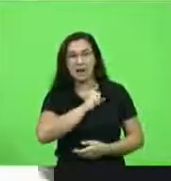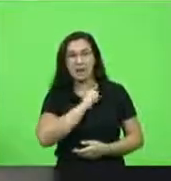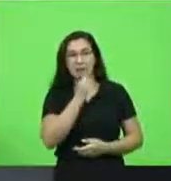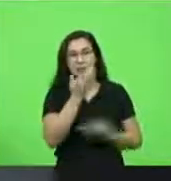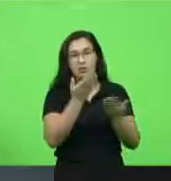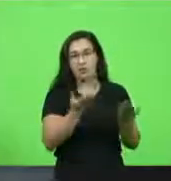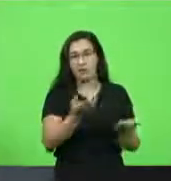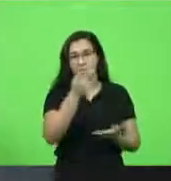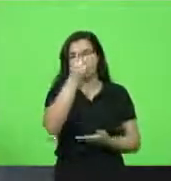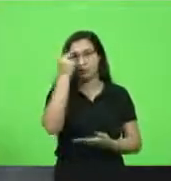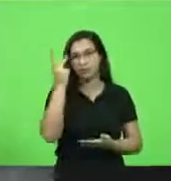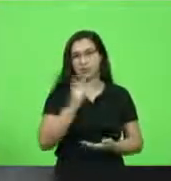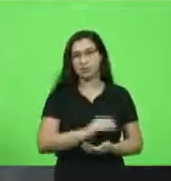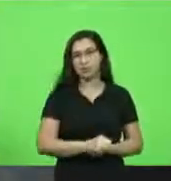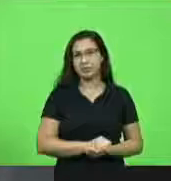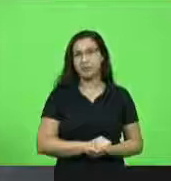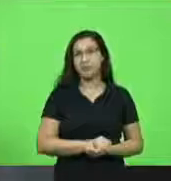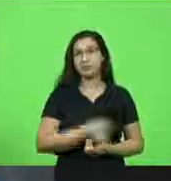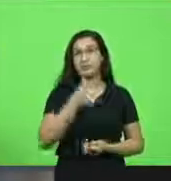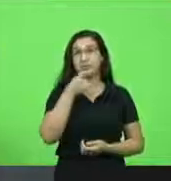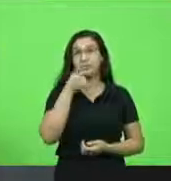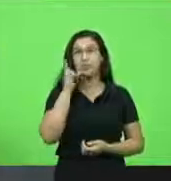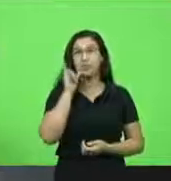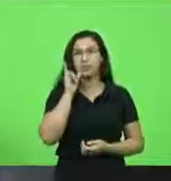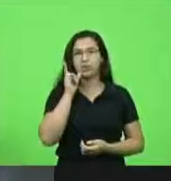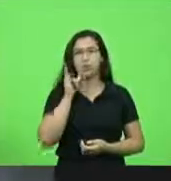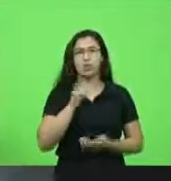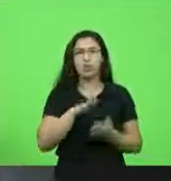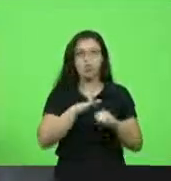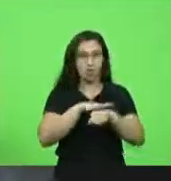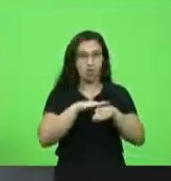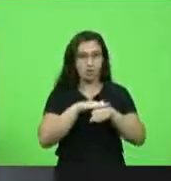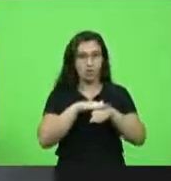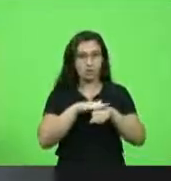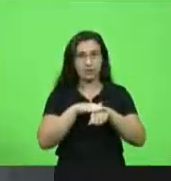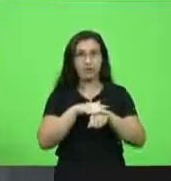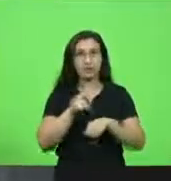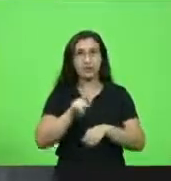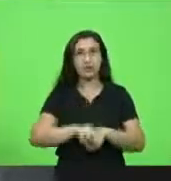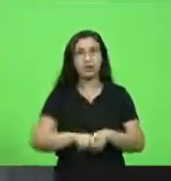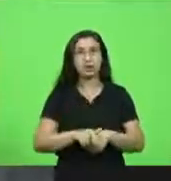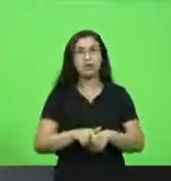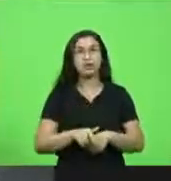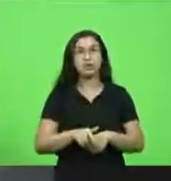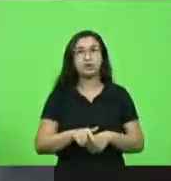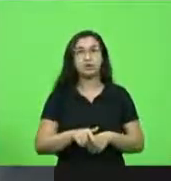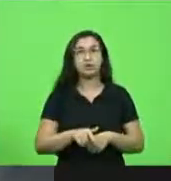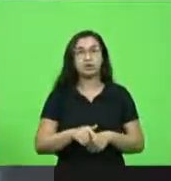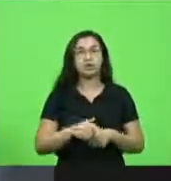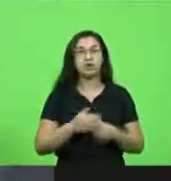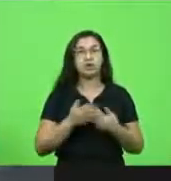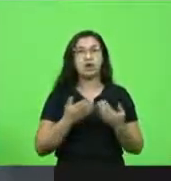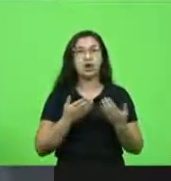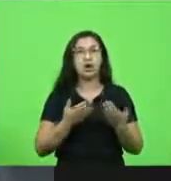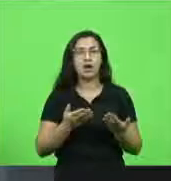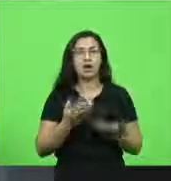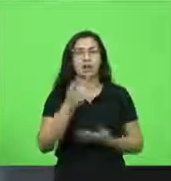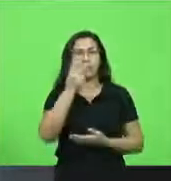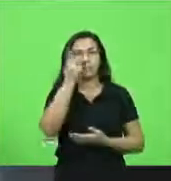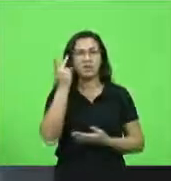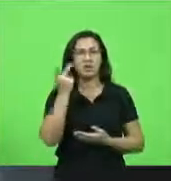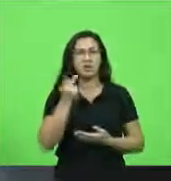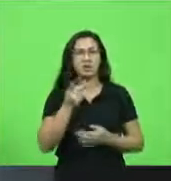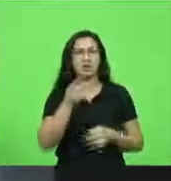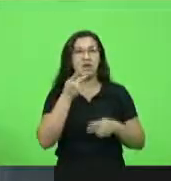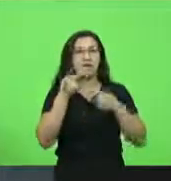casas clandestinas, ontem nós conversávamos, aí comecei a ir a fundo nesse caso, e eu vi como é grave, isso está amortecido, ninguém toca, ninguém fala